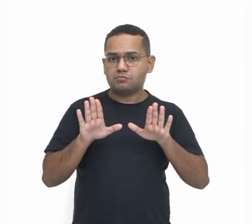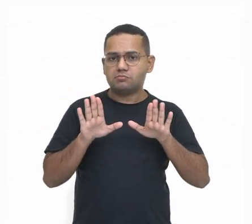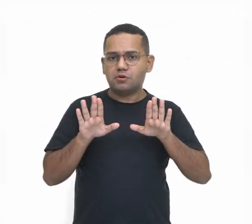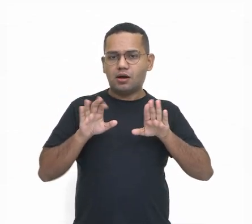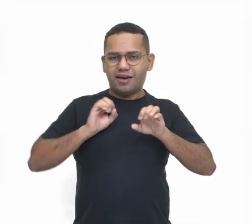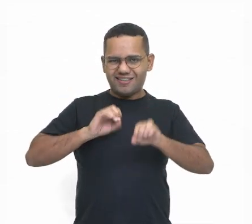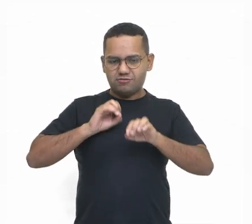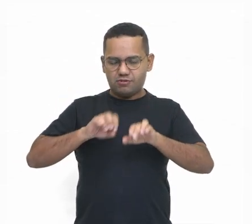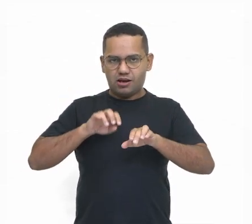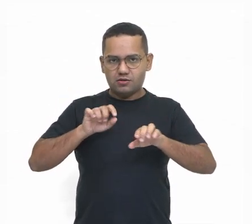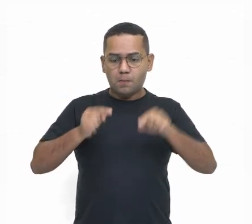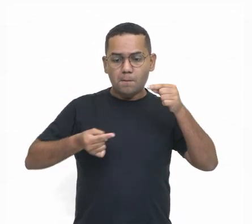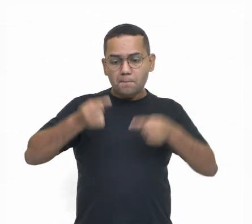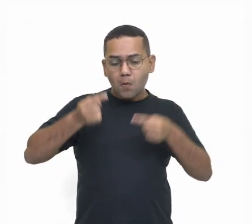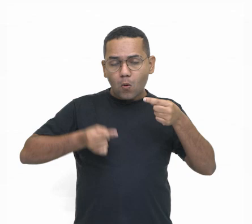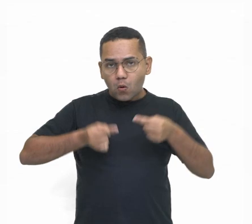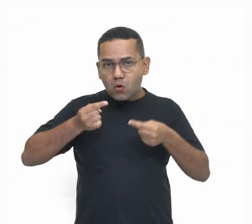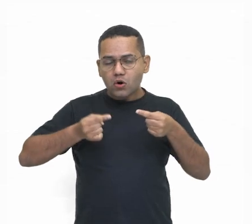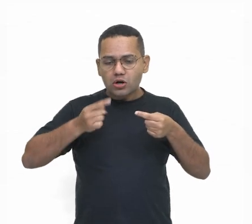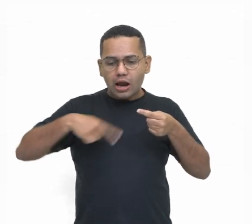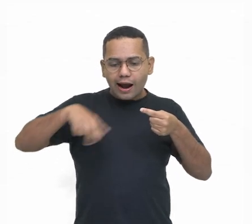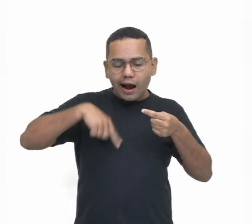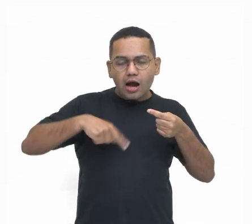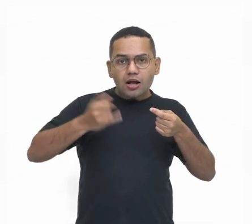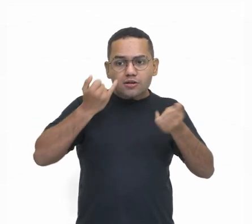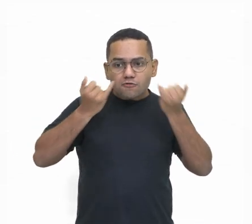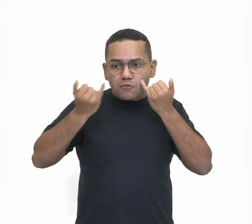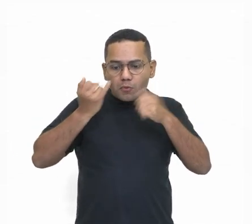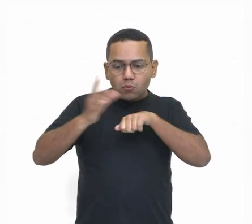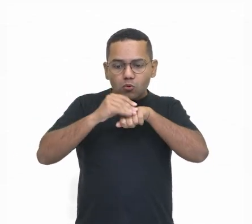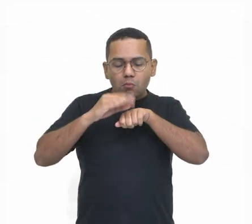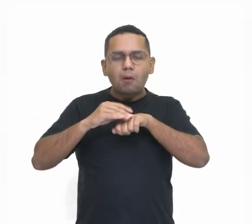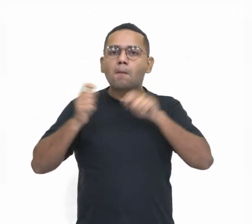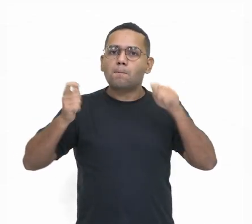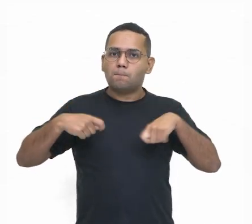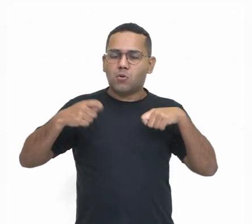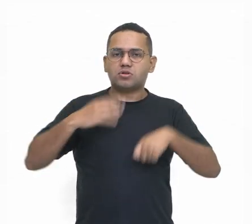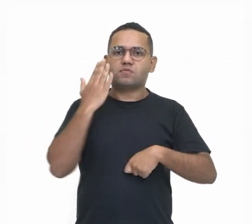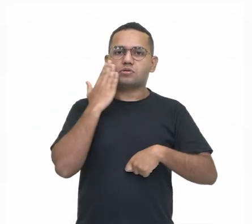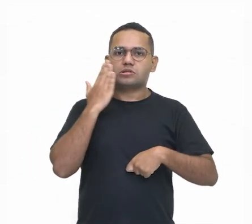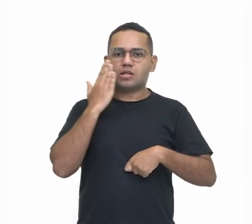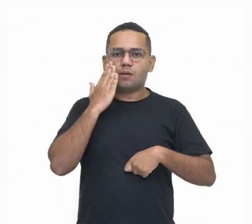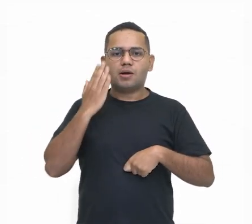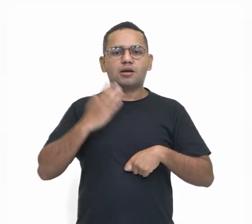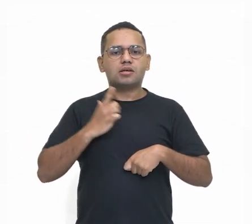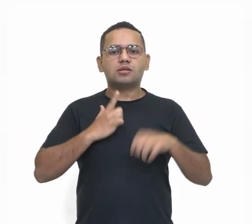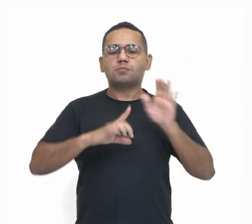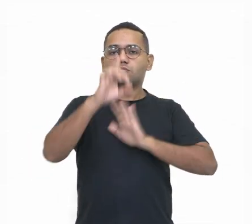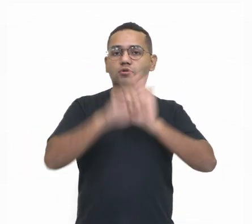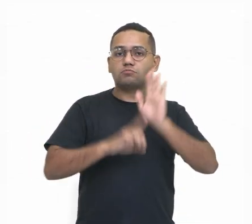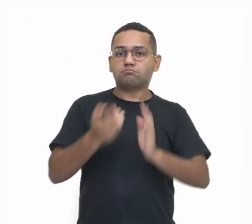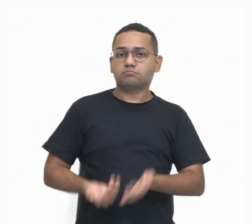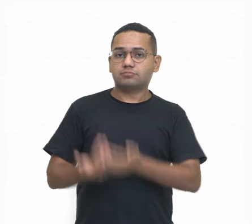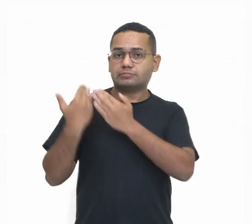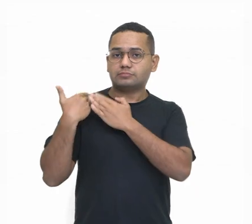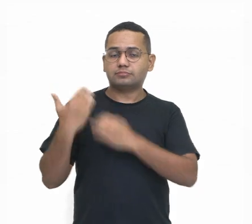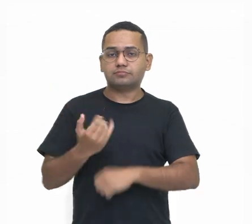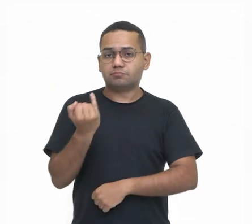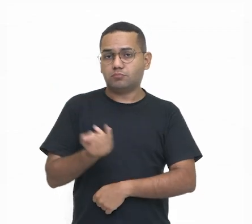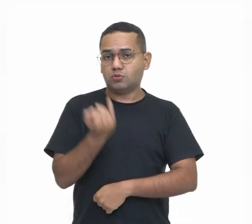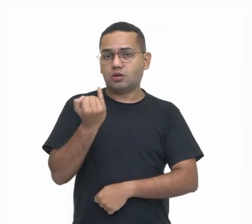colocar nesse campo, de que nós temos direitos e deveres e que nós temos que conhecer esses direitos e deveres.